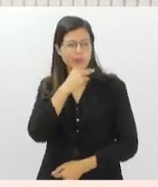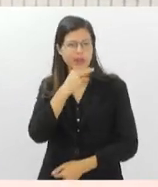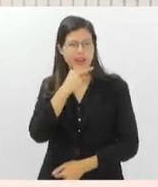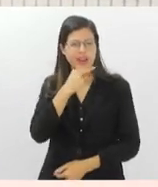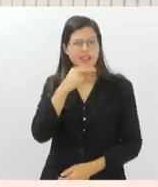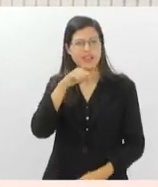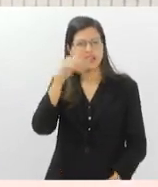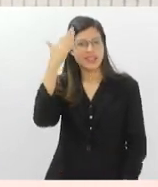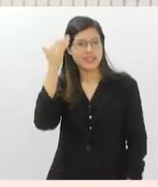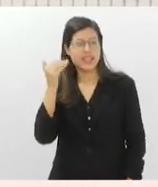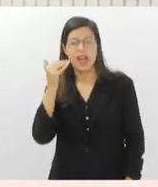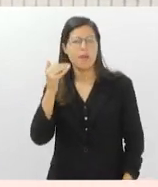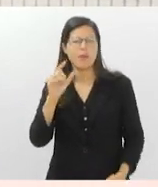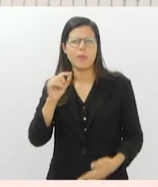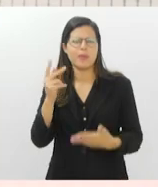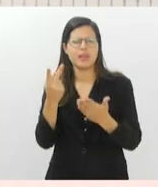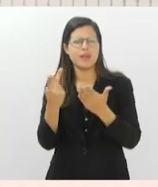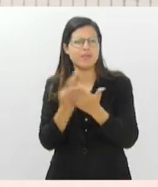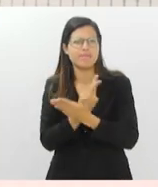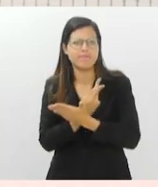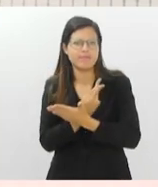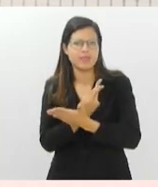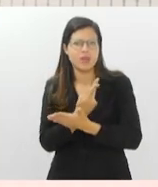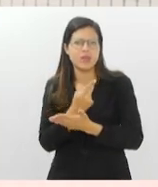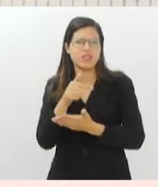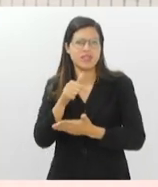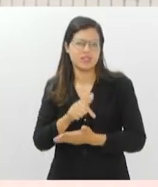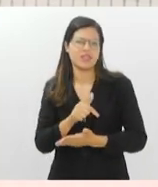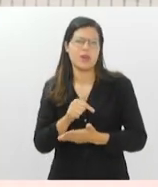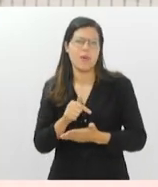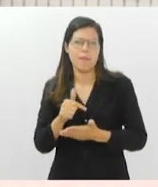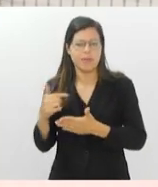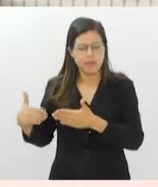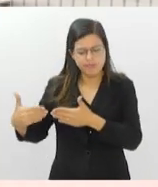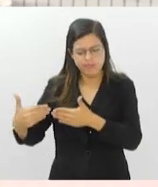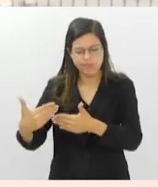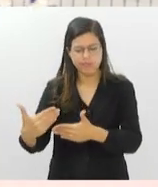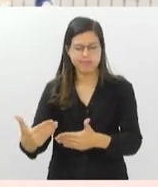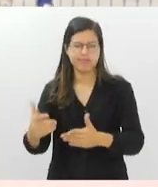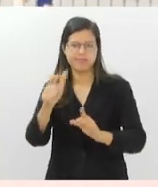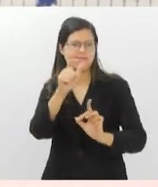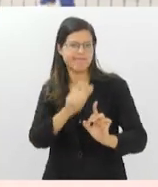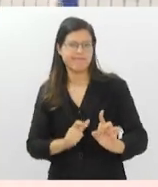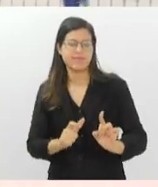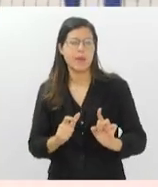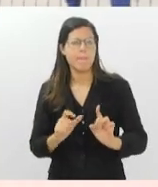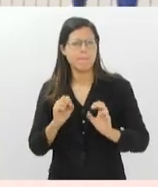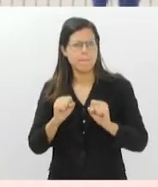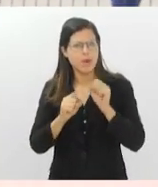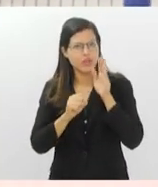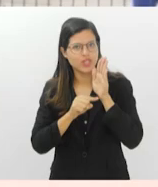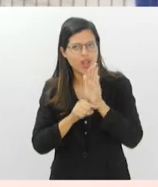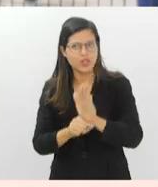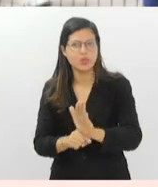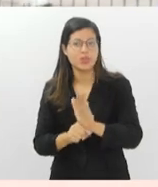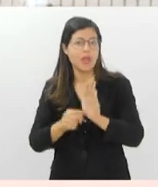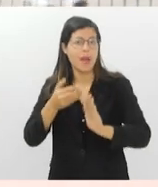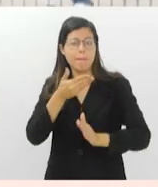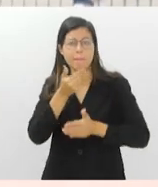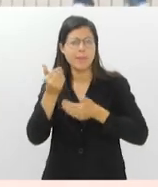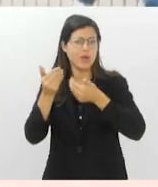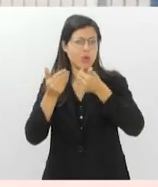eles vieram, o que aconteceu para eles serem o que eles são hoje. E isso, às vezes, também pode ajudá-los a melhorar,